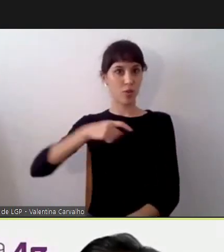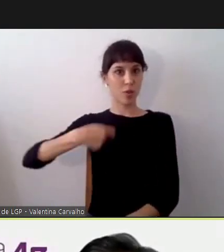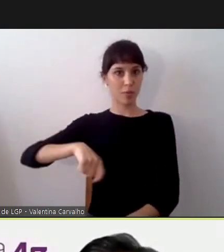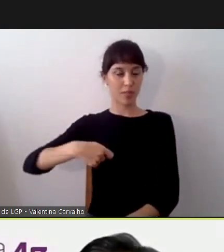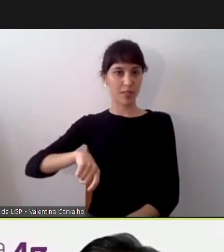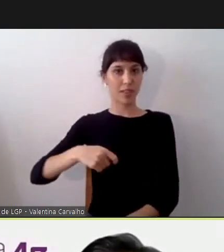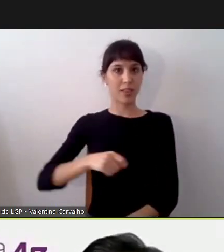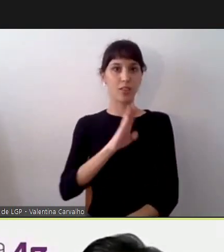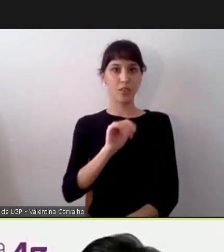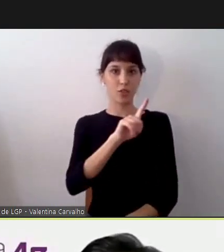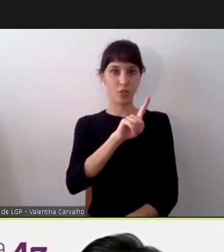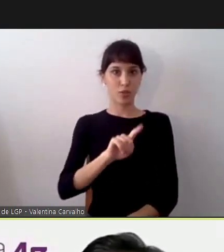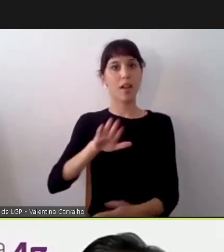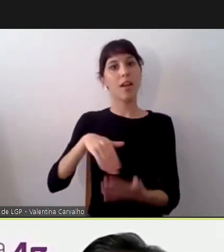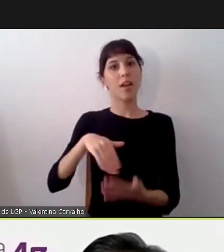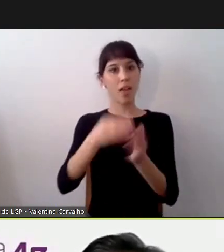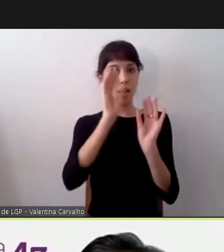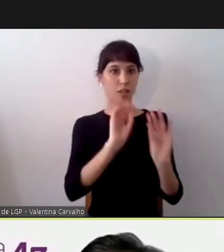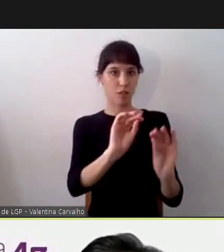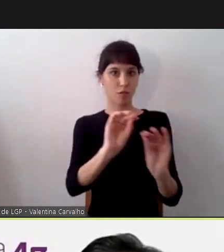Desenvolvimento Regional de Lisboa e Val do Tejo.